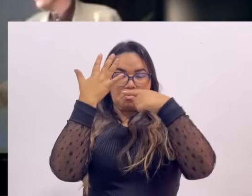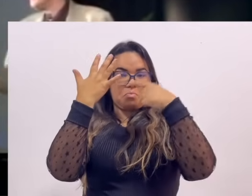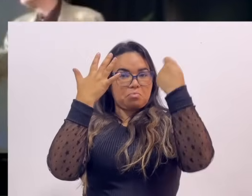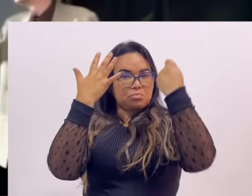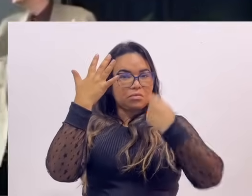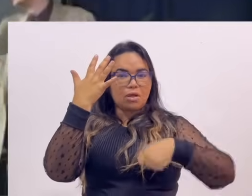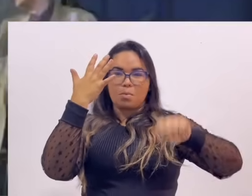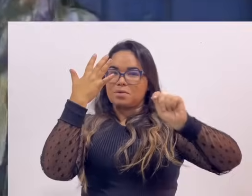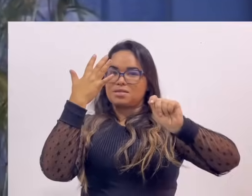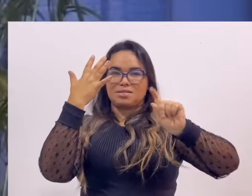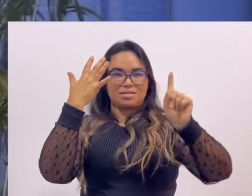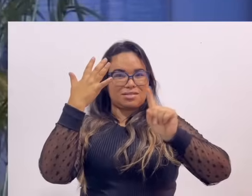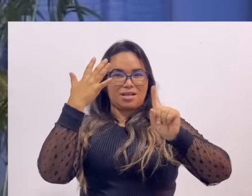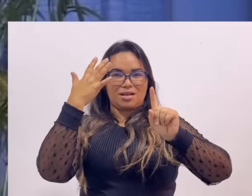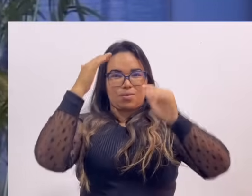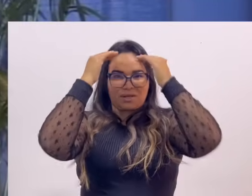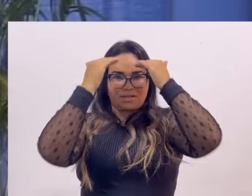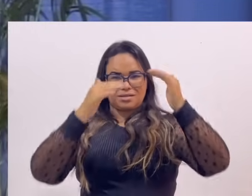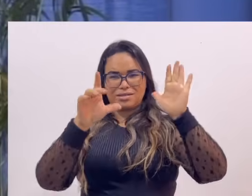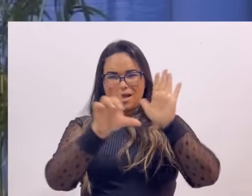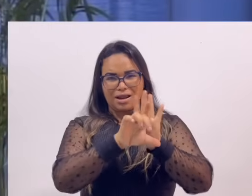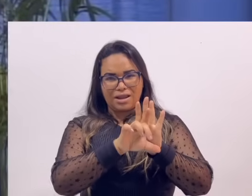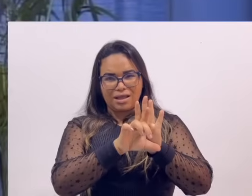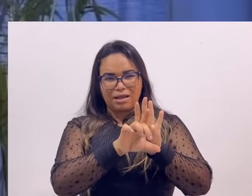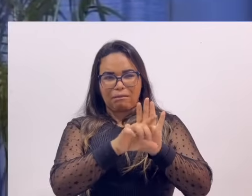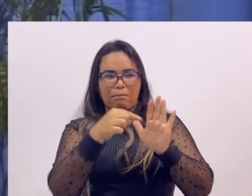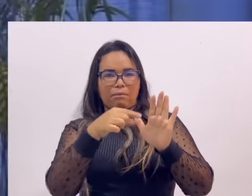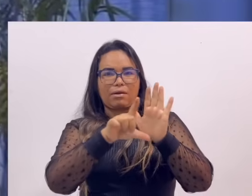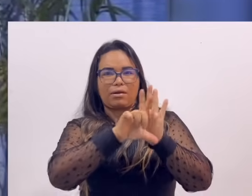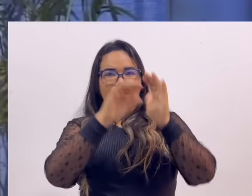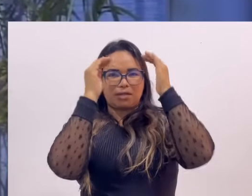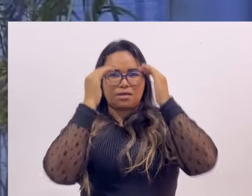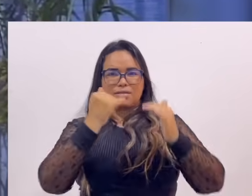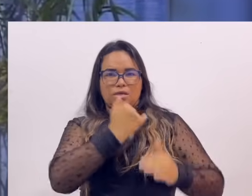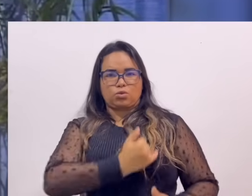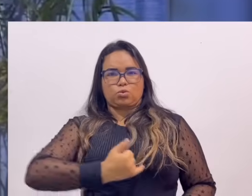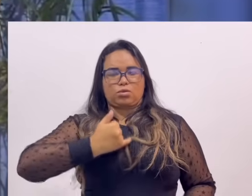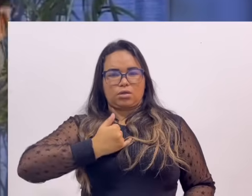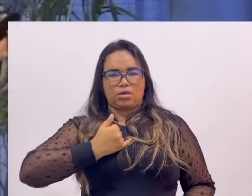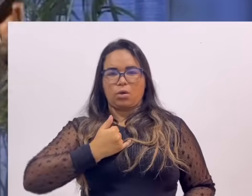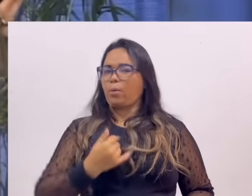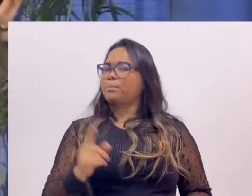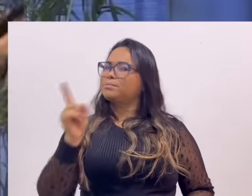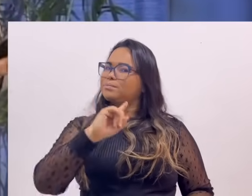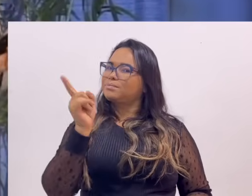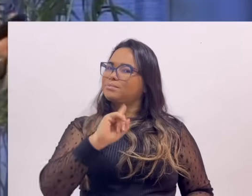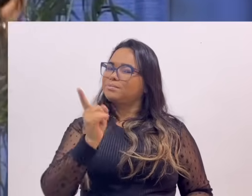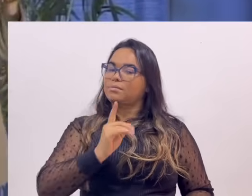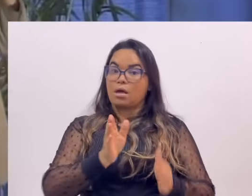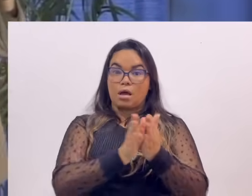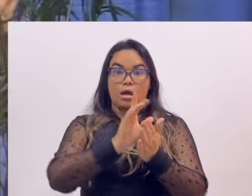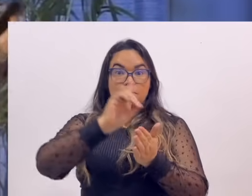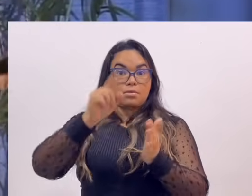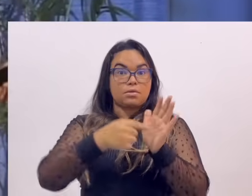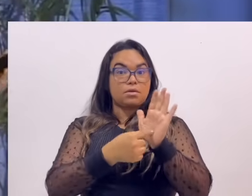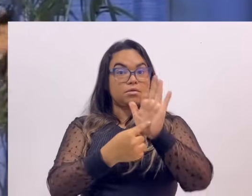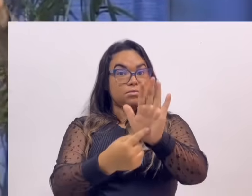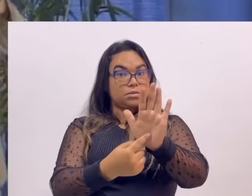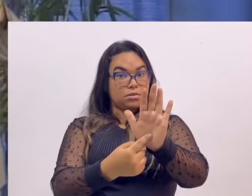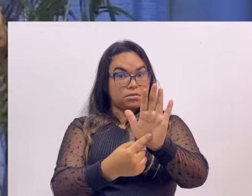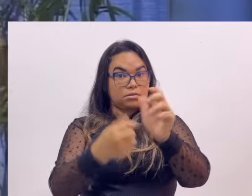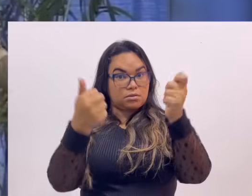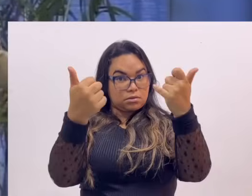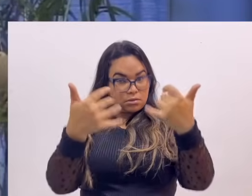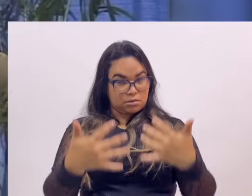e dizem que a obediência à lei é uma coisa judaica. Não, não, não, não. A Bíblia ensina que